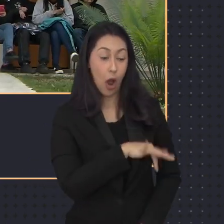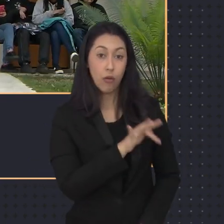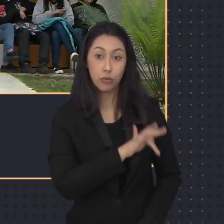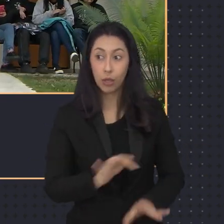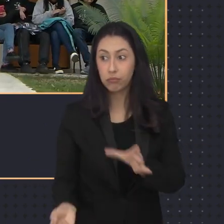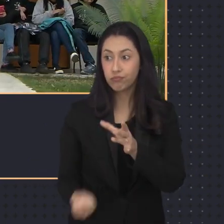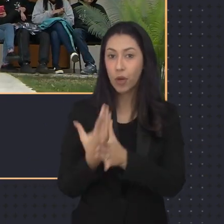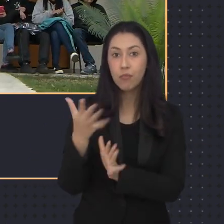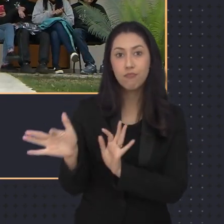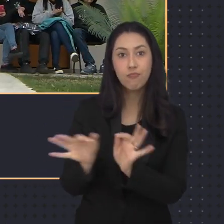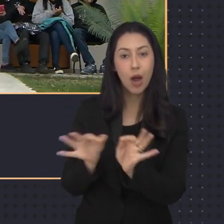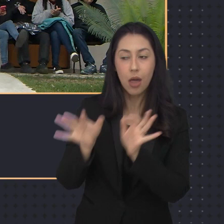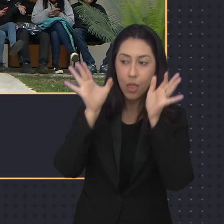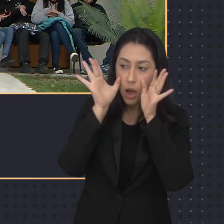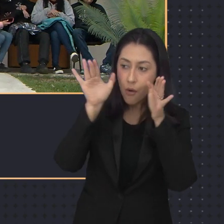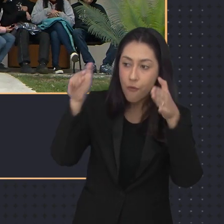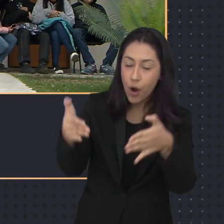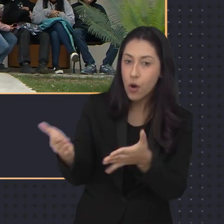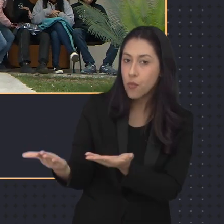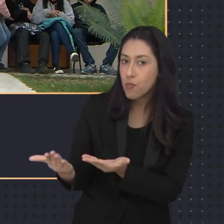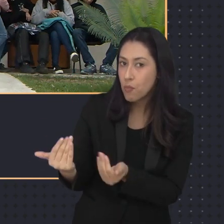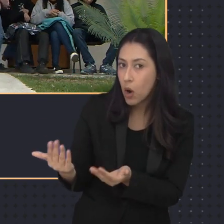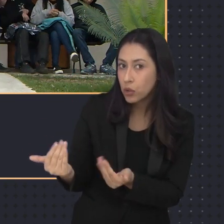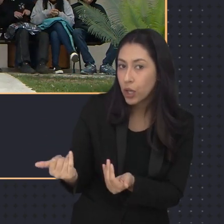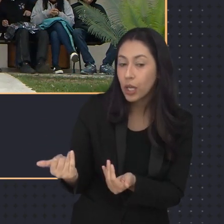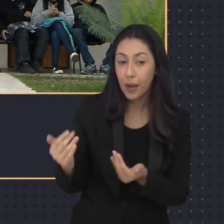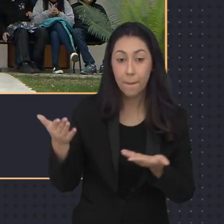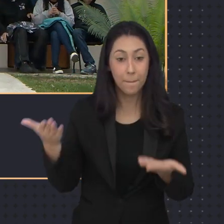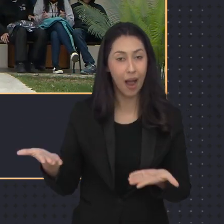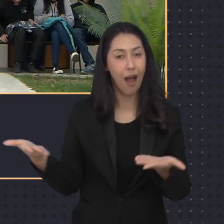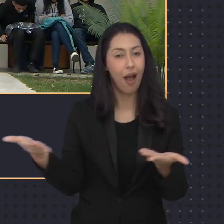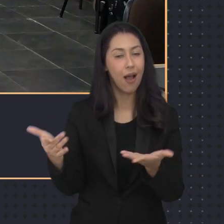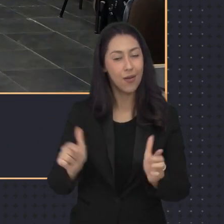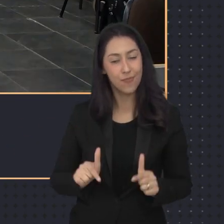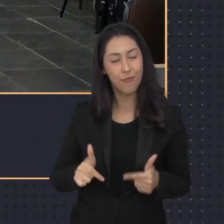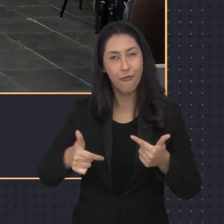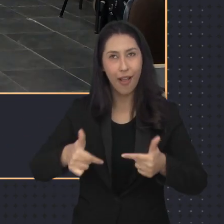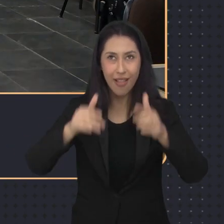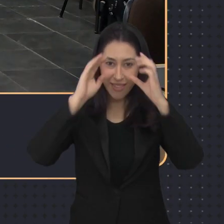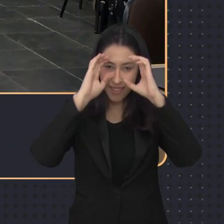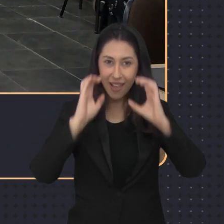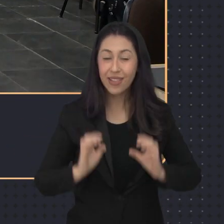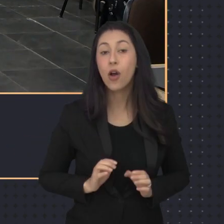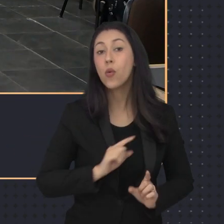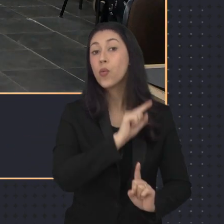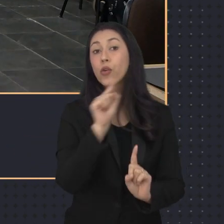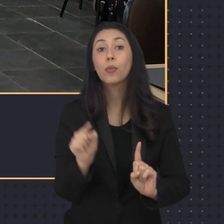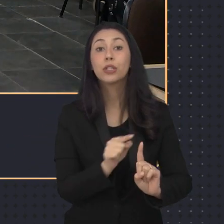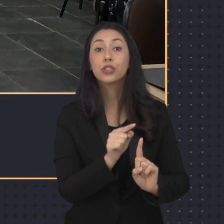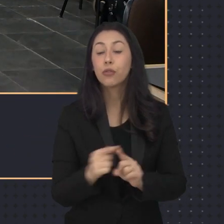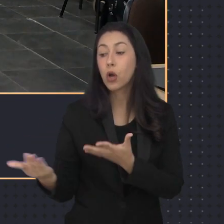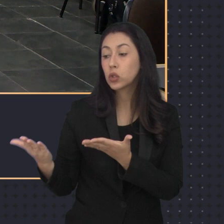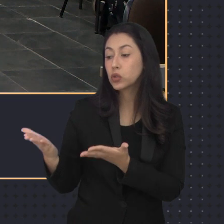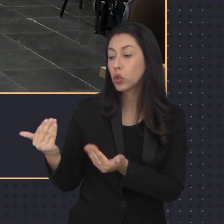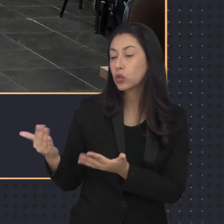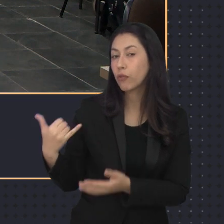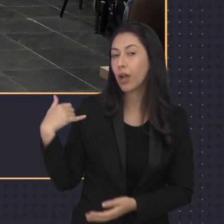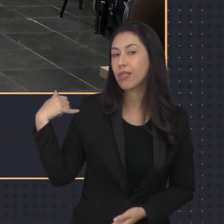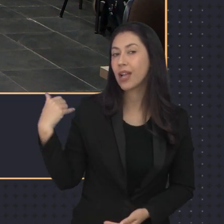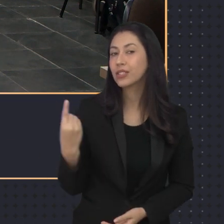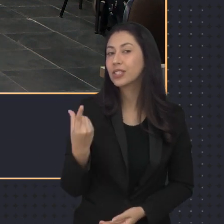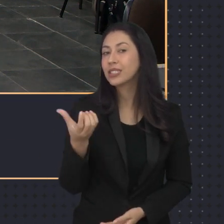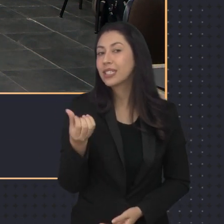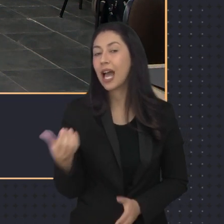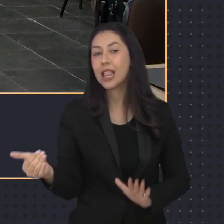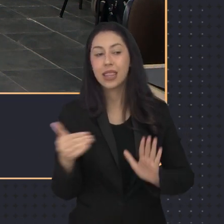outro programa voltado para jovens, este chamado Agente Cidadão. O objetivo é inserir jovens entre 16 e